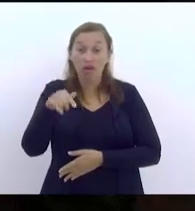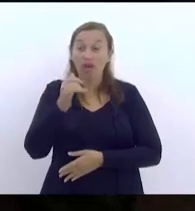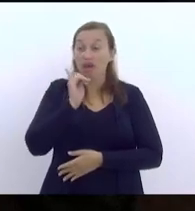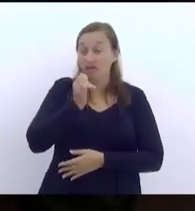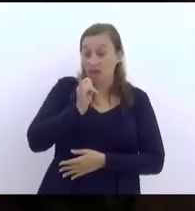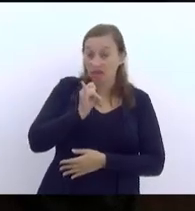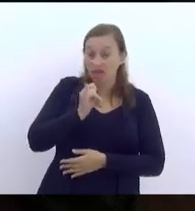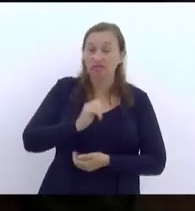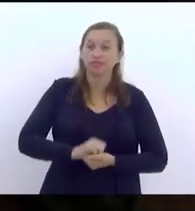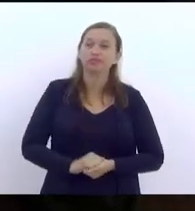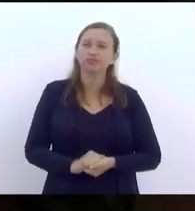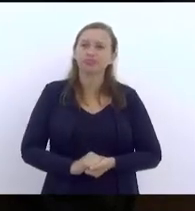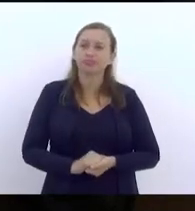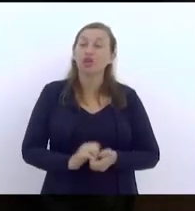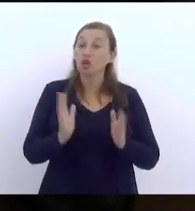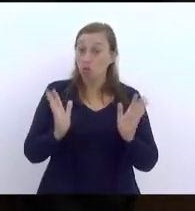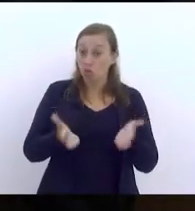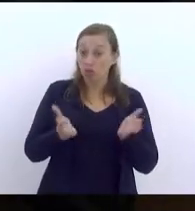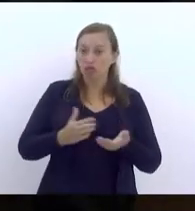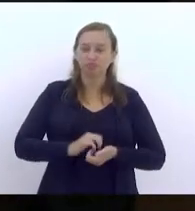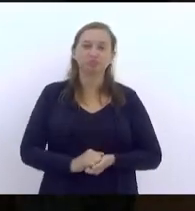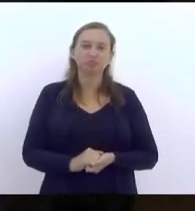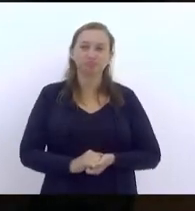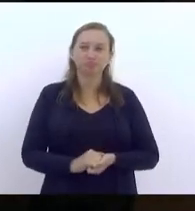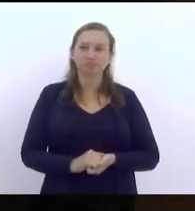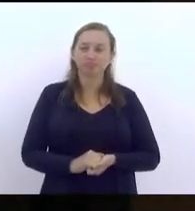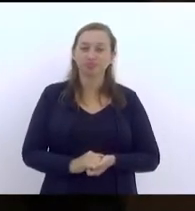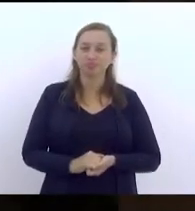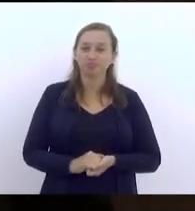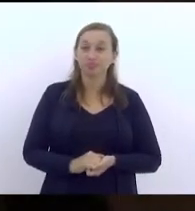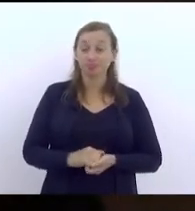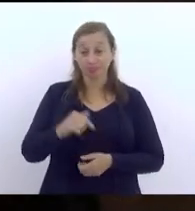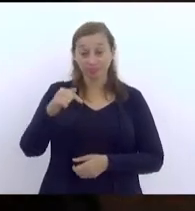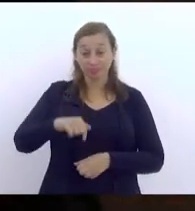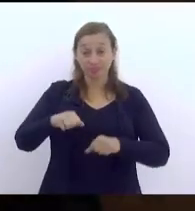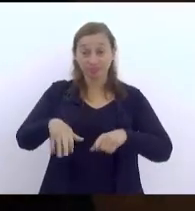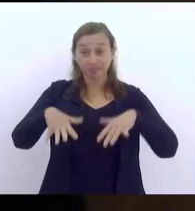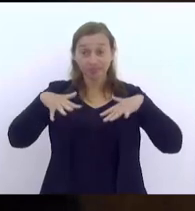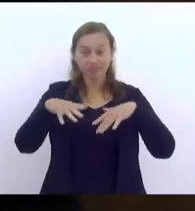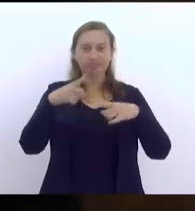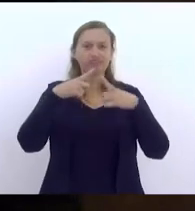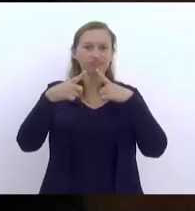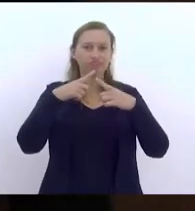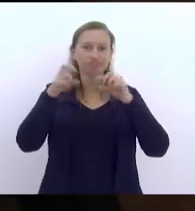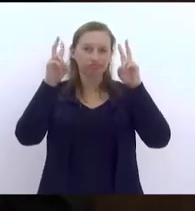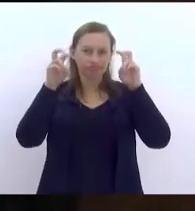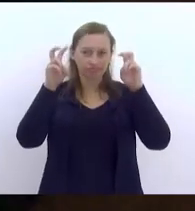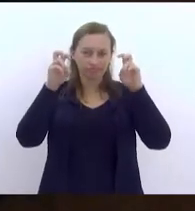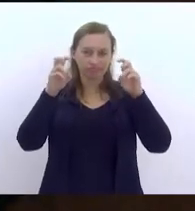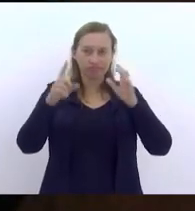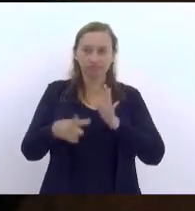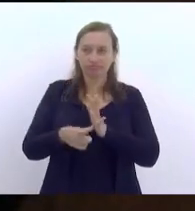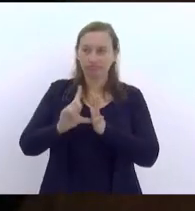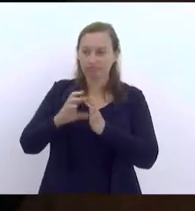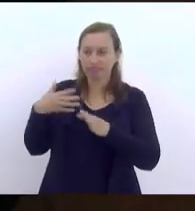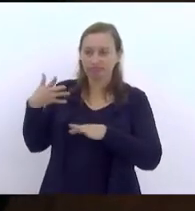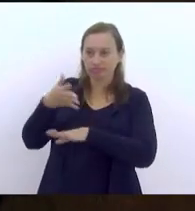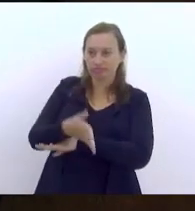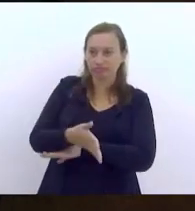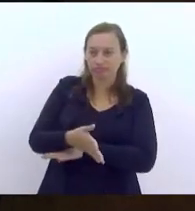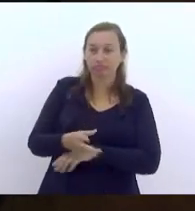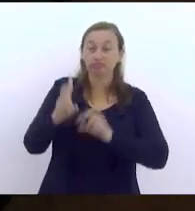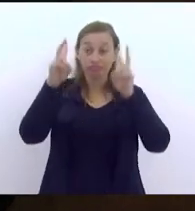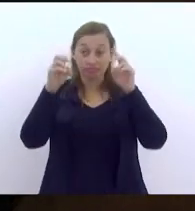narrativa. E hoje, a gente está aqui no plenário discutindo uma matéria que, antes de eu entrar no assunto da matéria